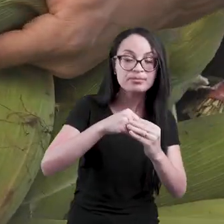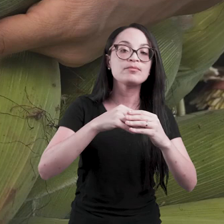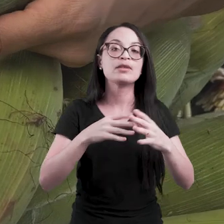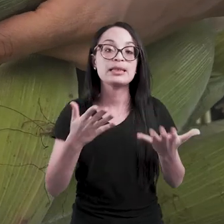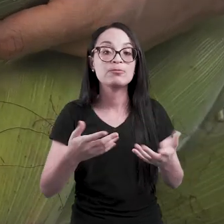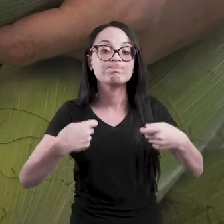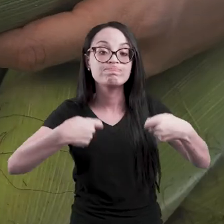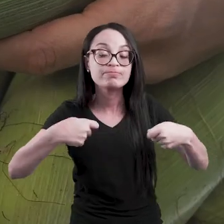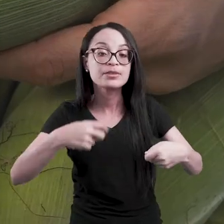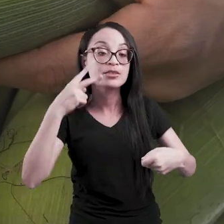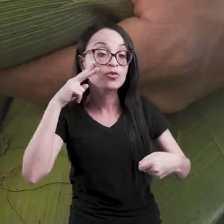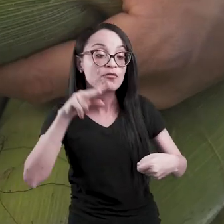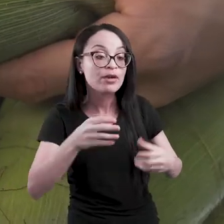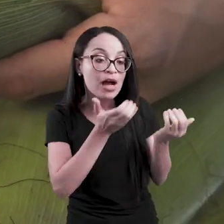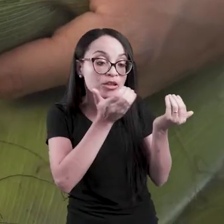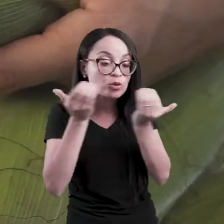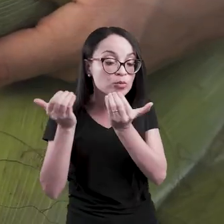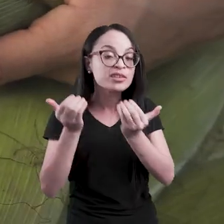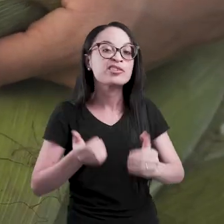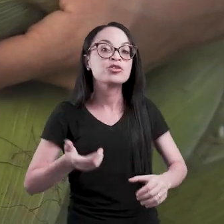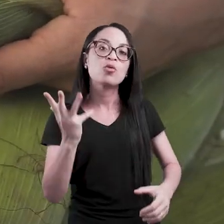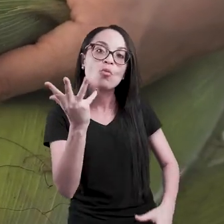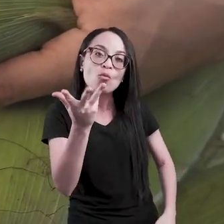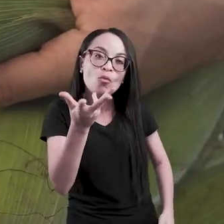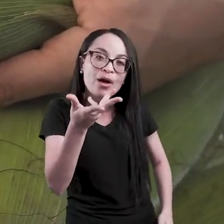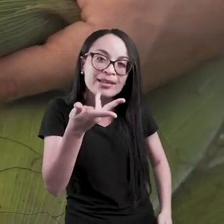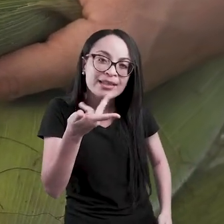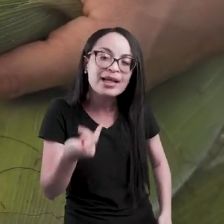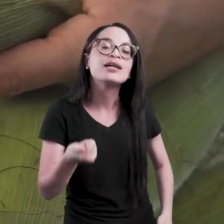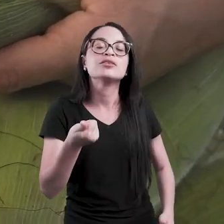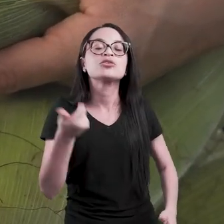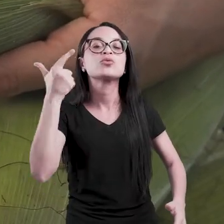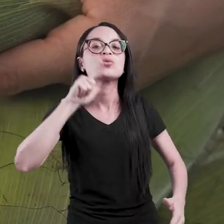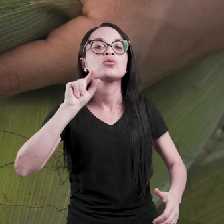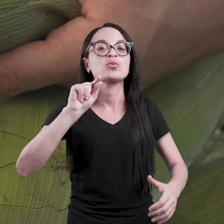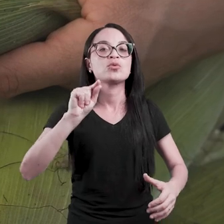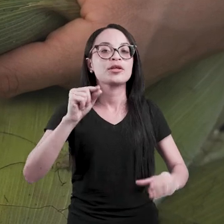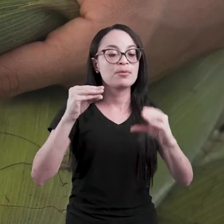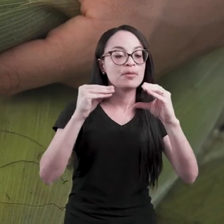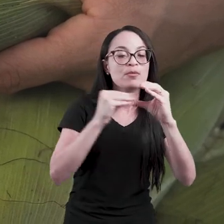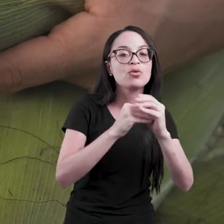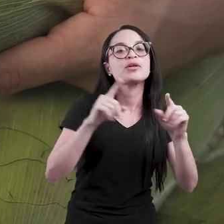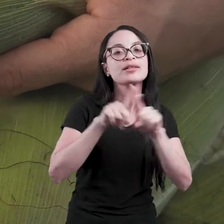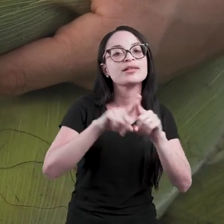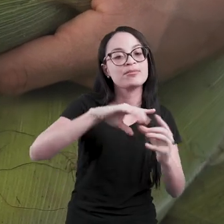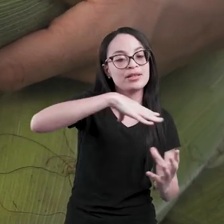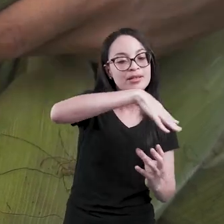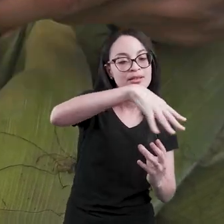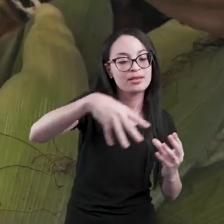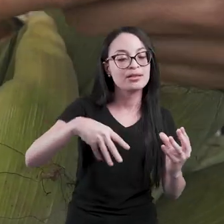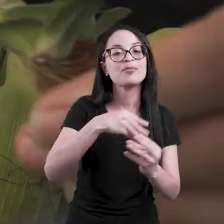pamonha, eu preciso comprar um milho de qualidade, que eu consiga fazer a pamonha, mas também que me dê a palha para que eu consiga amarrar a